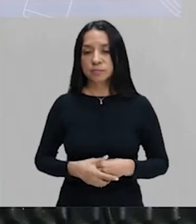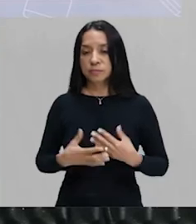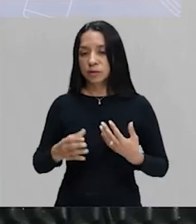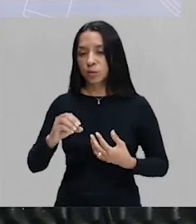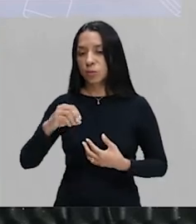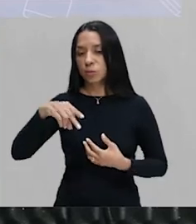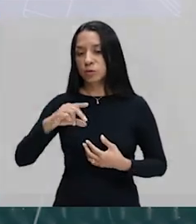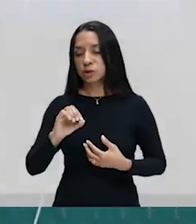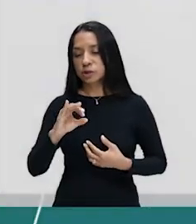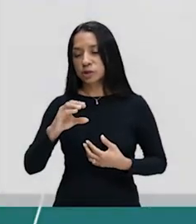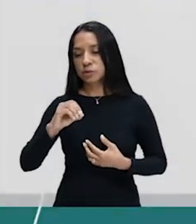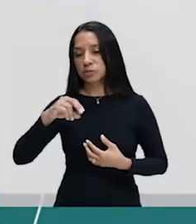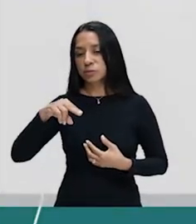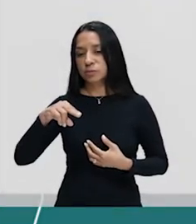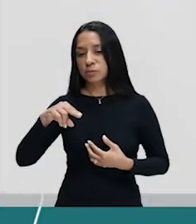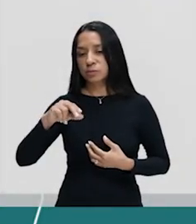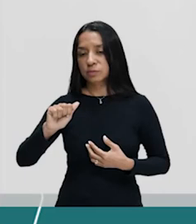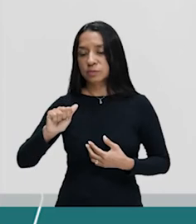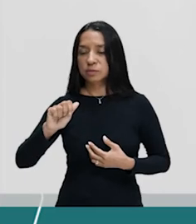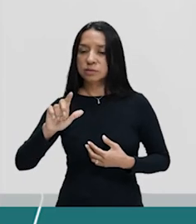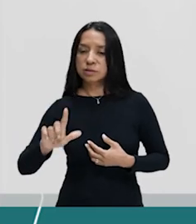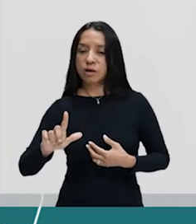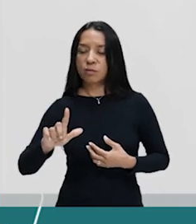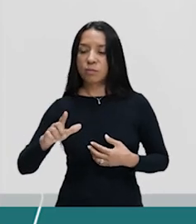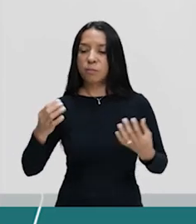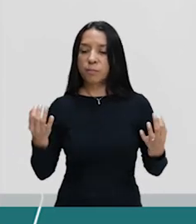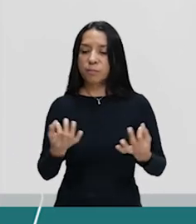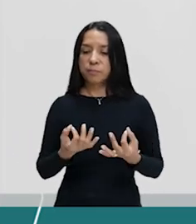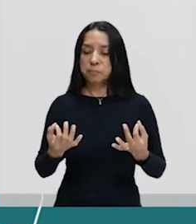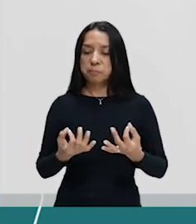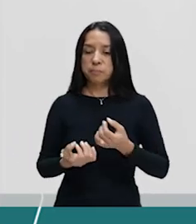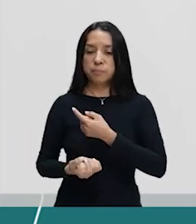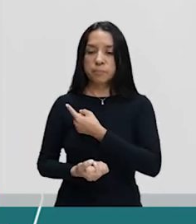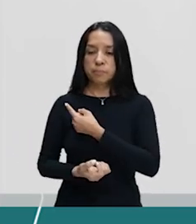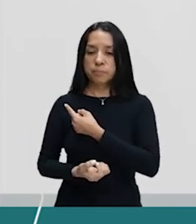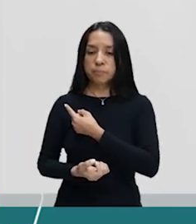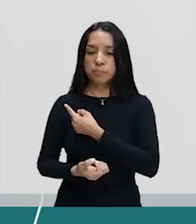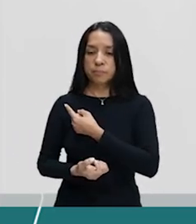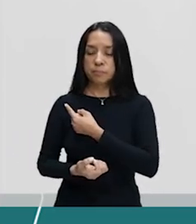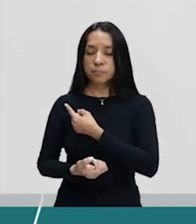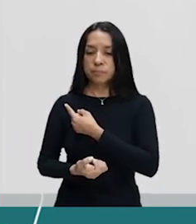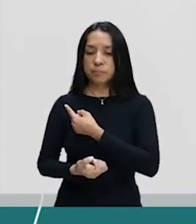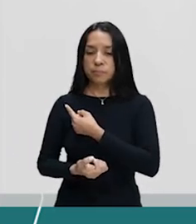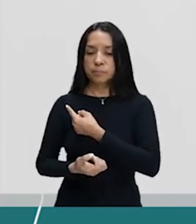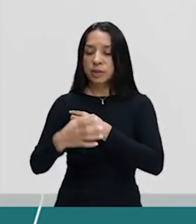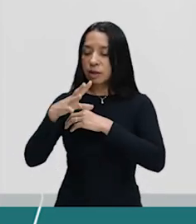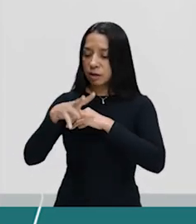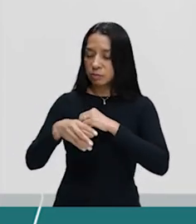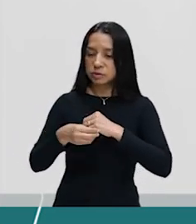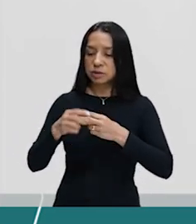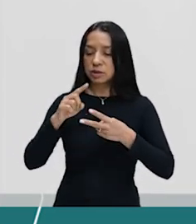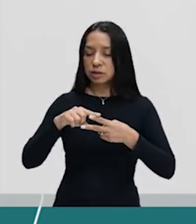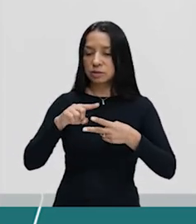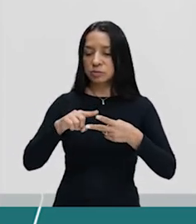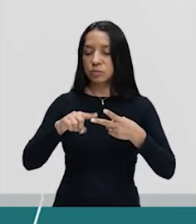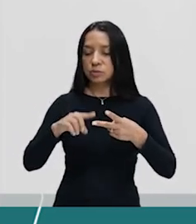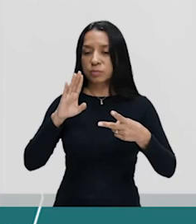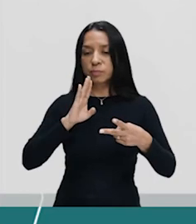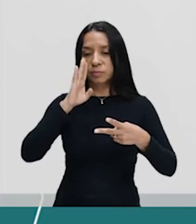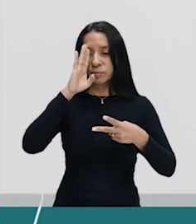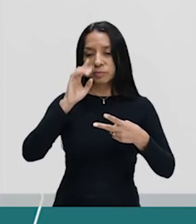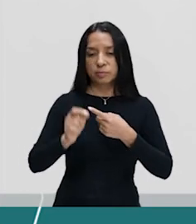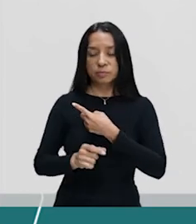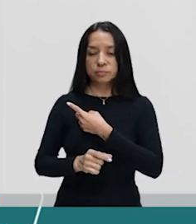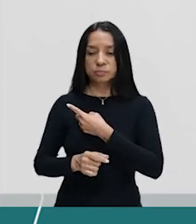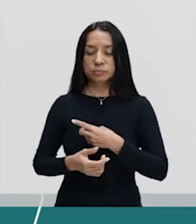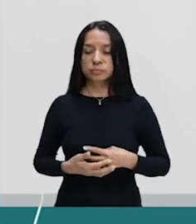Condicional perfeito. Lá vem o perfeito e lá vem o verbo auxiliar novamente. Eu habria estado, tu habrias estado, ele